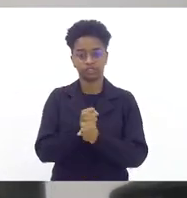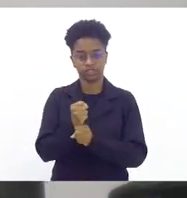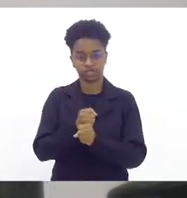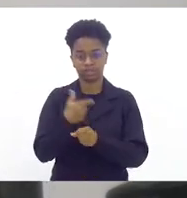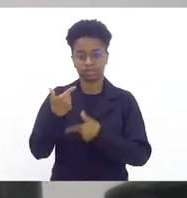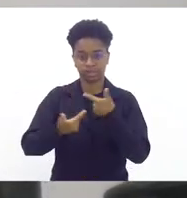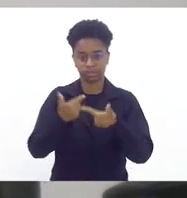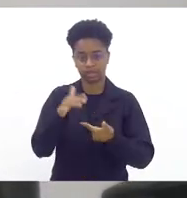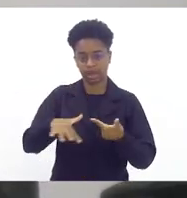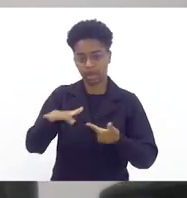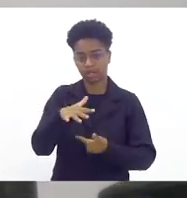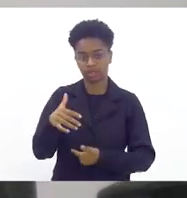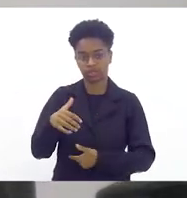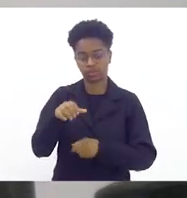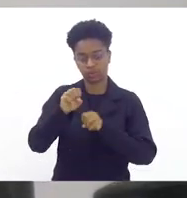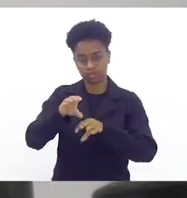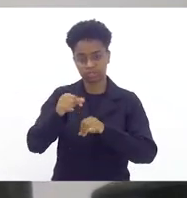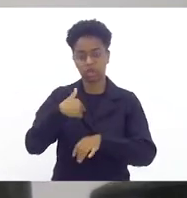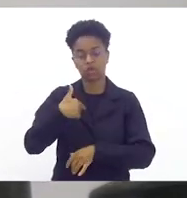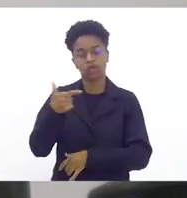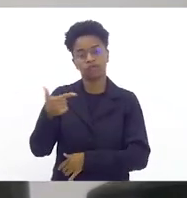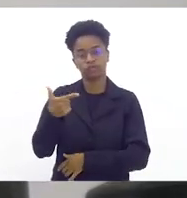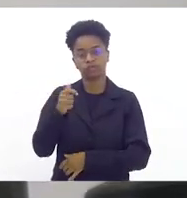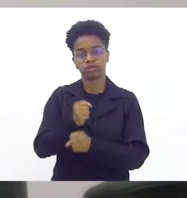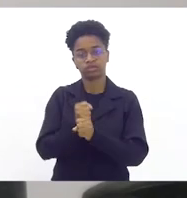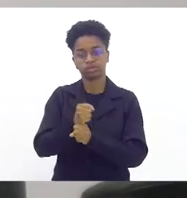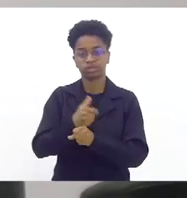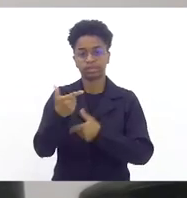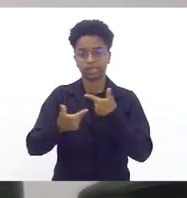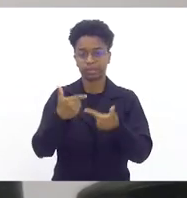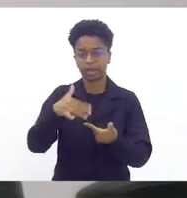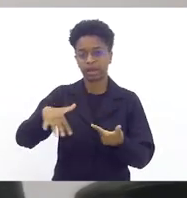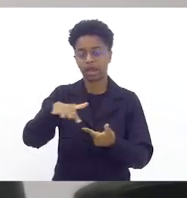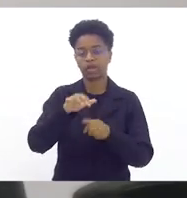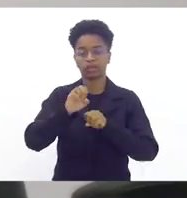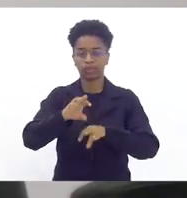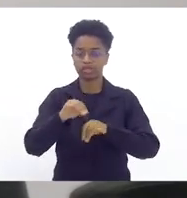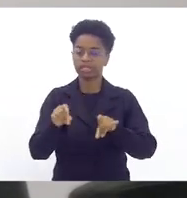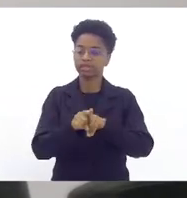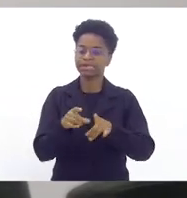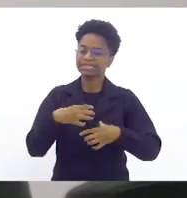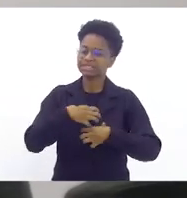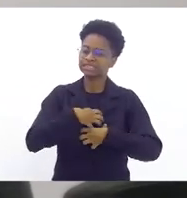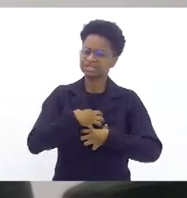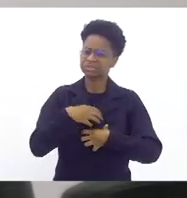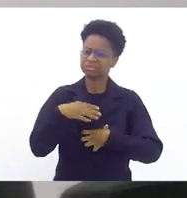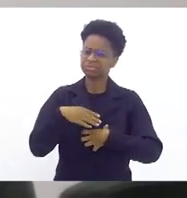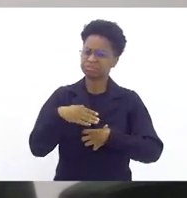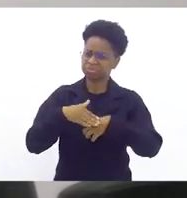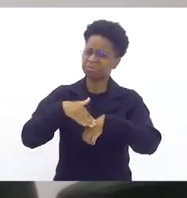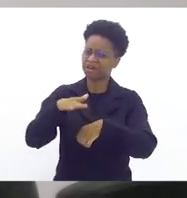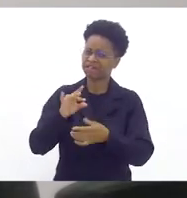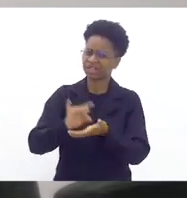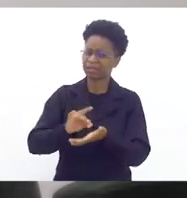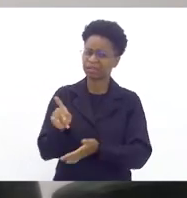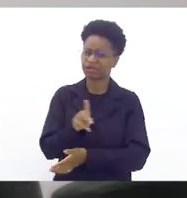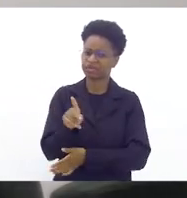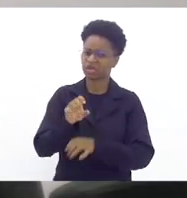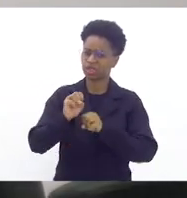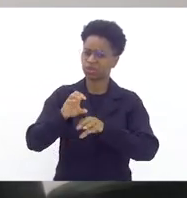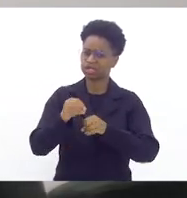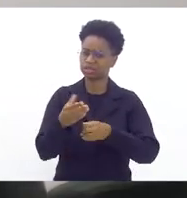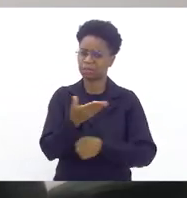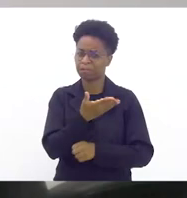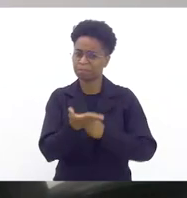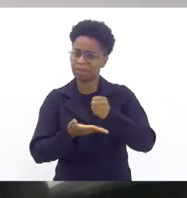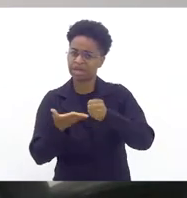tenho 22 anos de trabalho em educação, inclusive, eu me sinto muito mais professora de educação básica do que professora